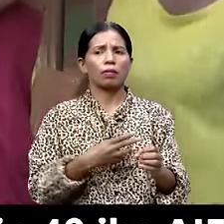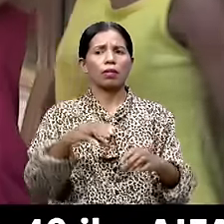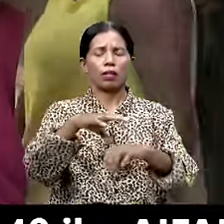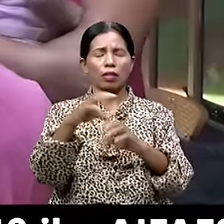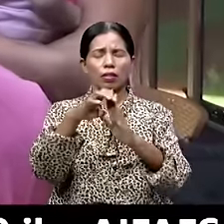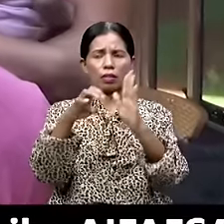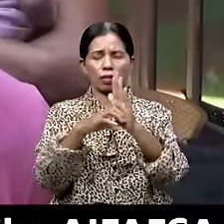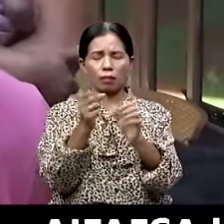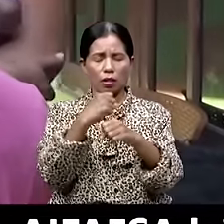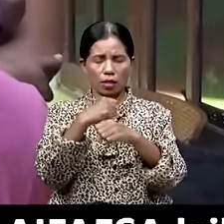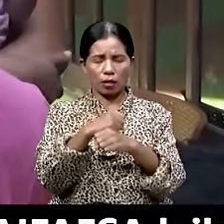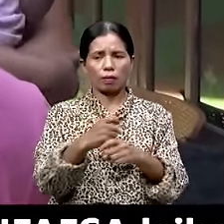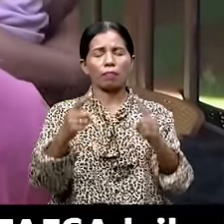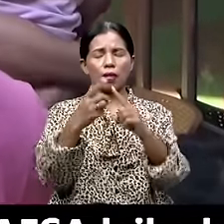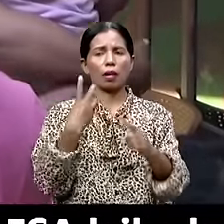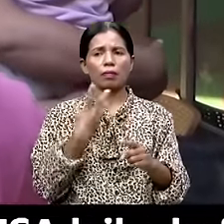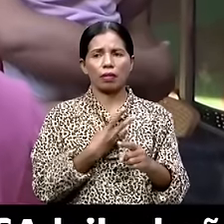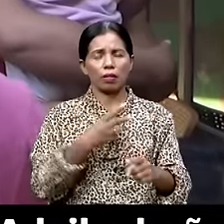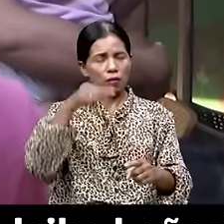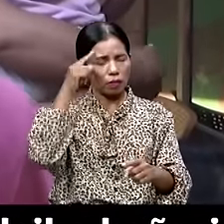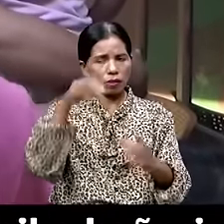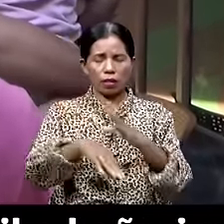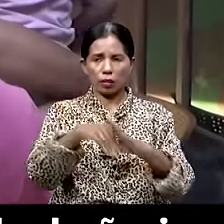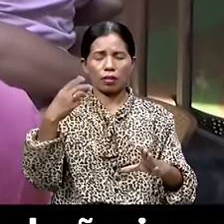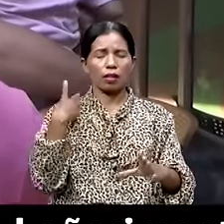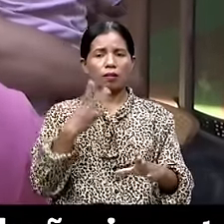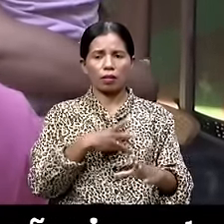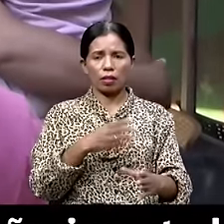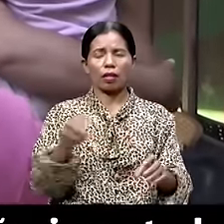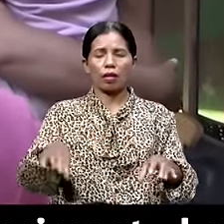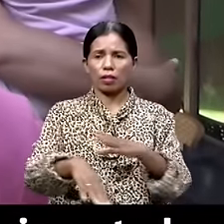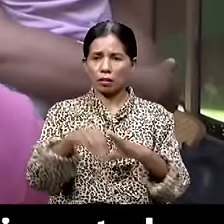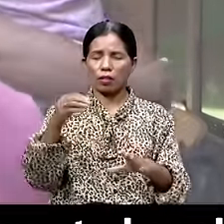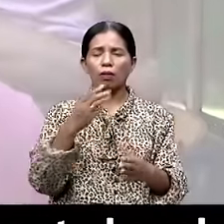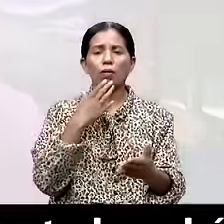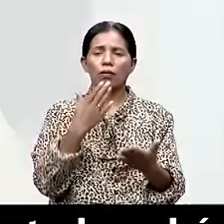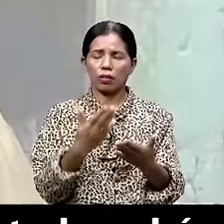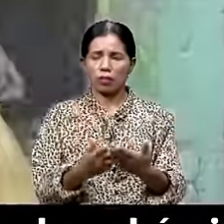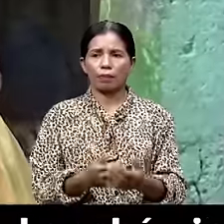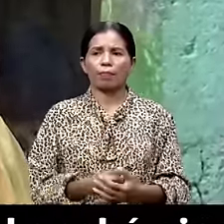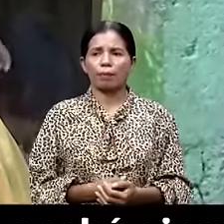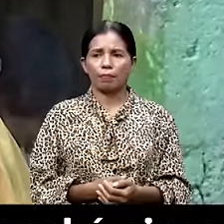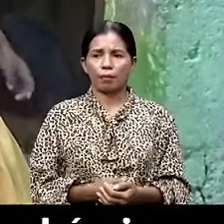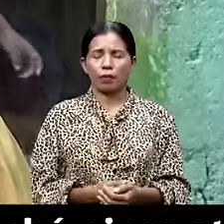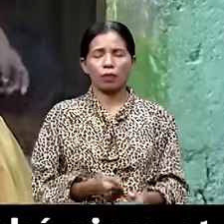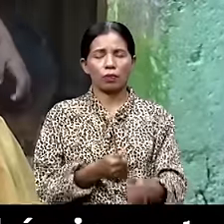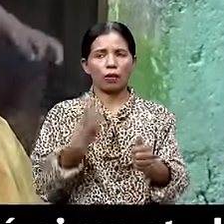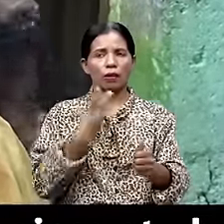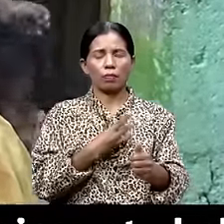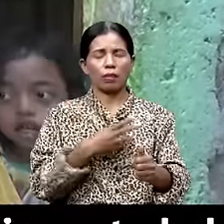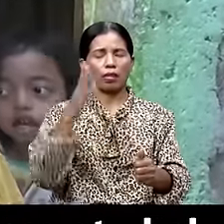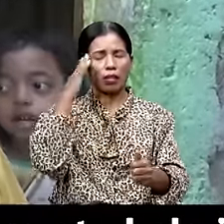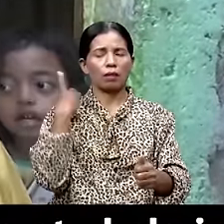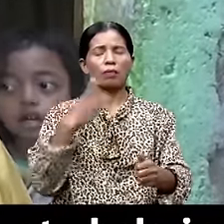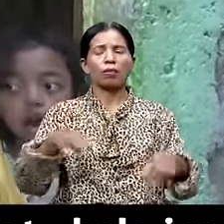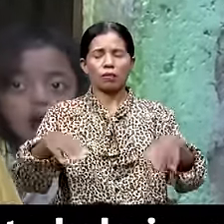ba ami lai. Favorito governo que tá sai ami karik, hasai ho digno. Ami karak mai dane det. This is easy mai. Pera mine hanoi na ami coopera mai